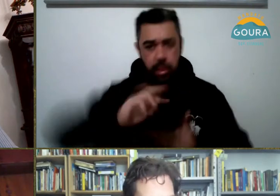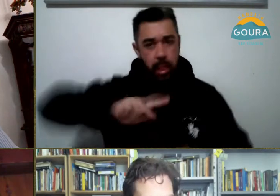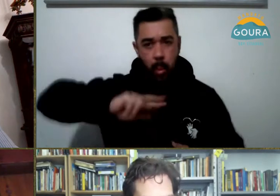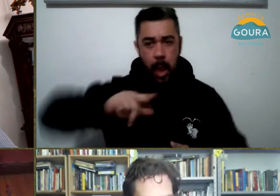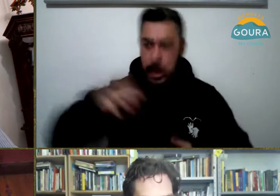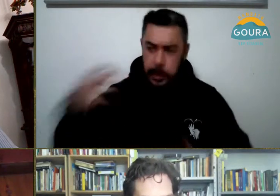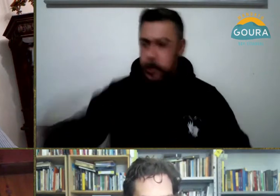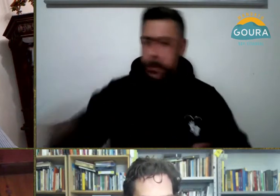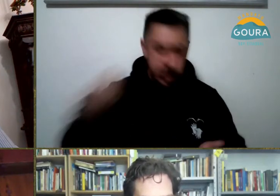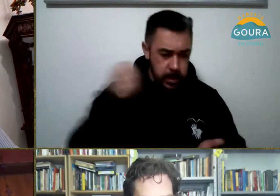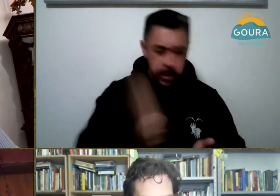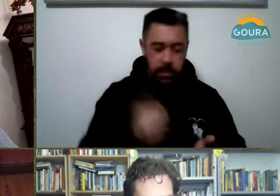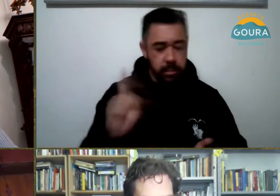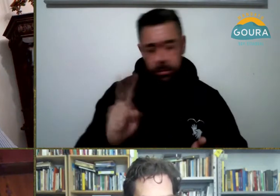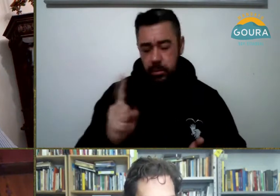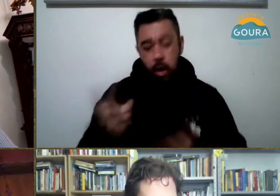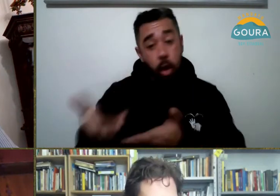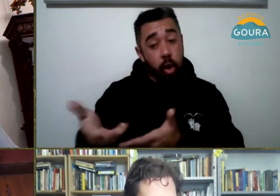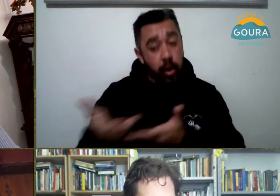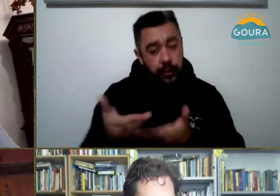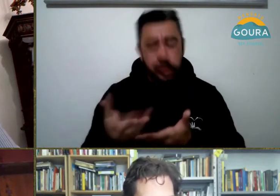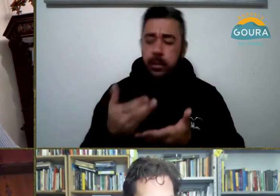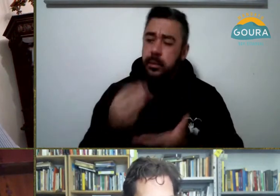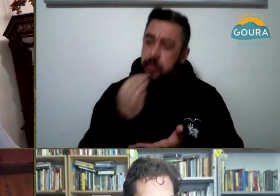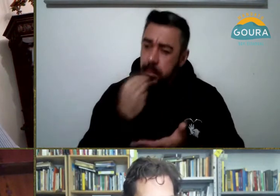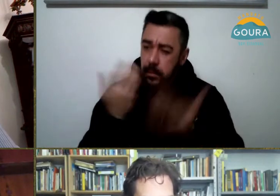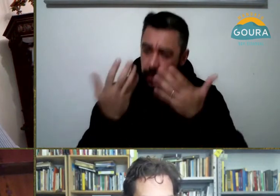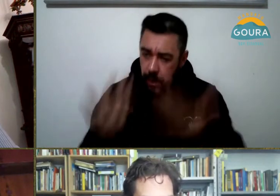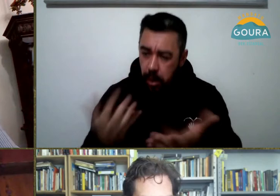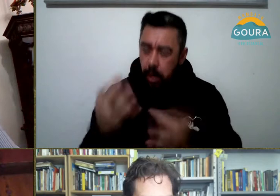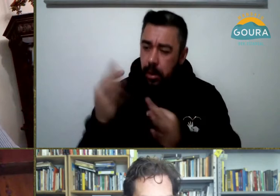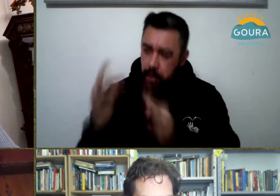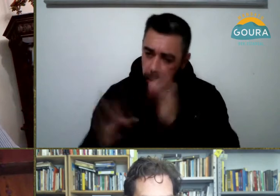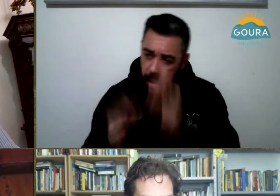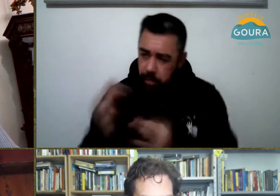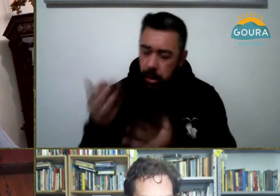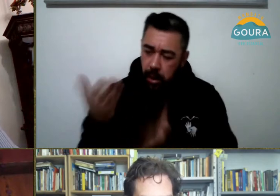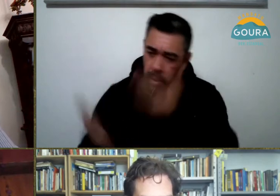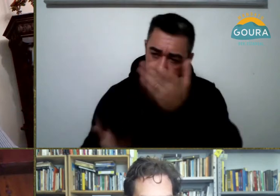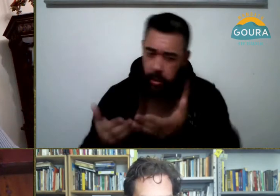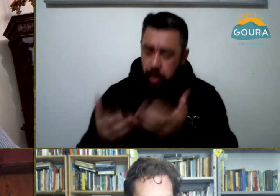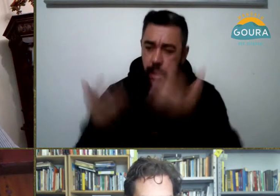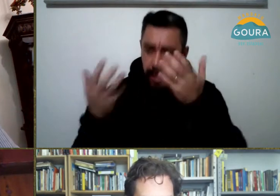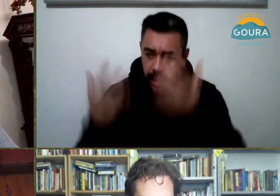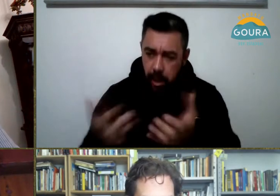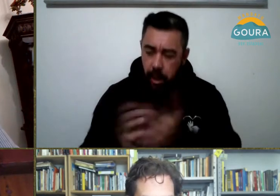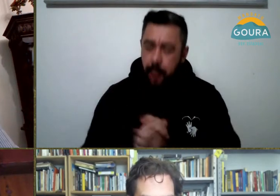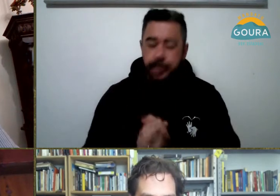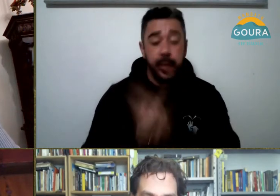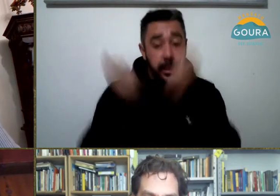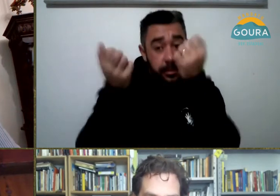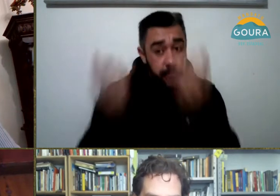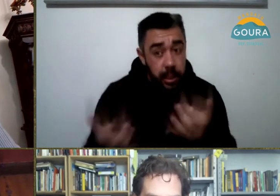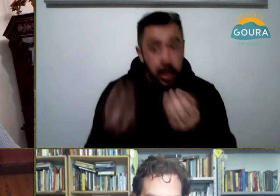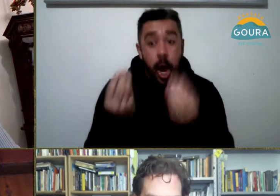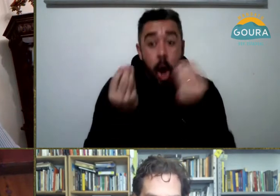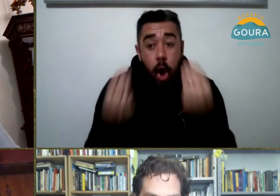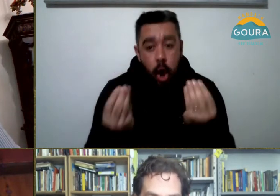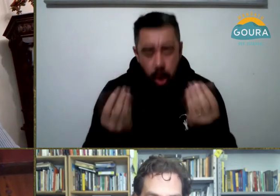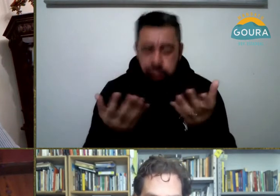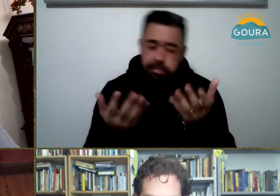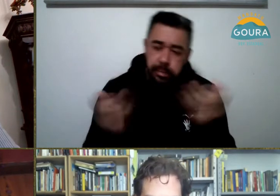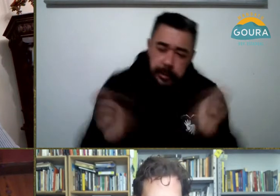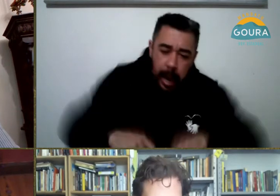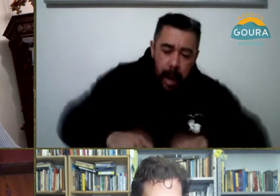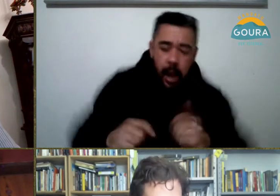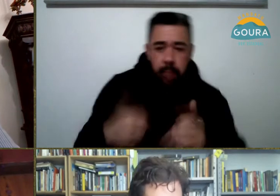a aderirem a um programa de tratamento, é-lhes explicado como é que podem aceder, claro que para